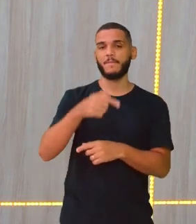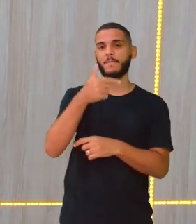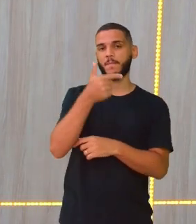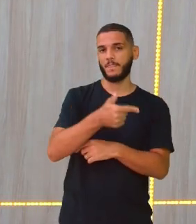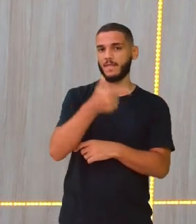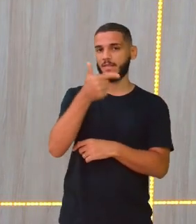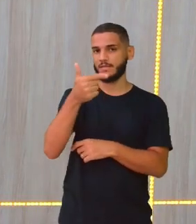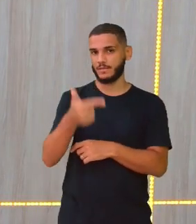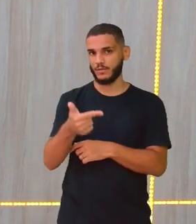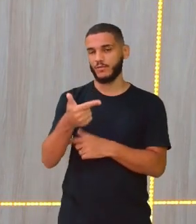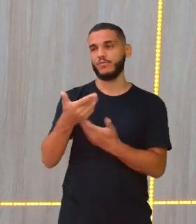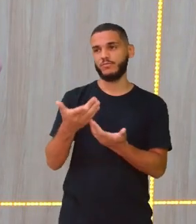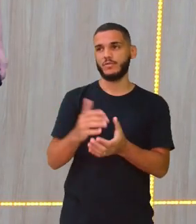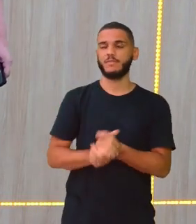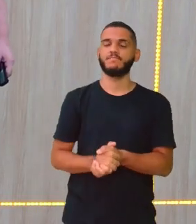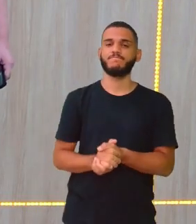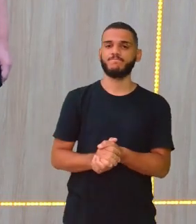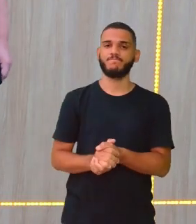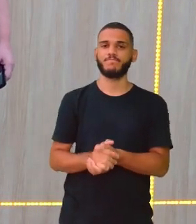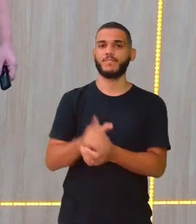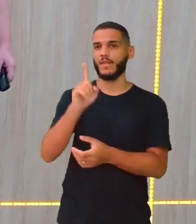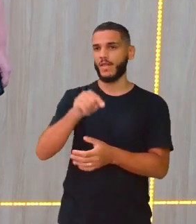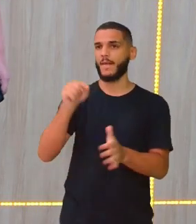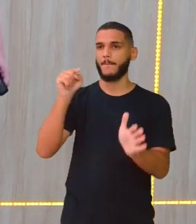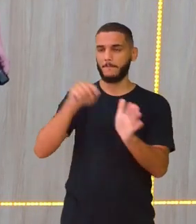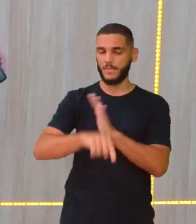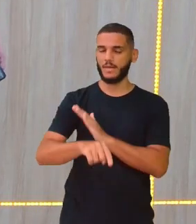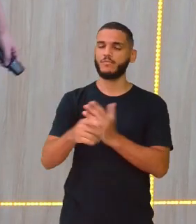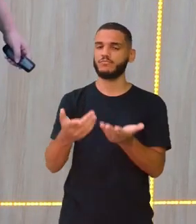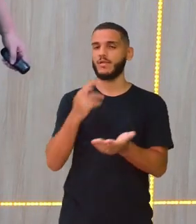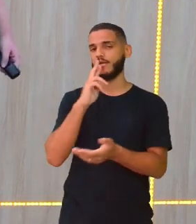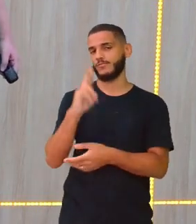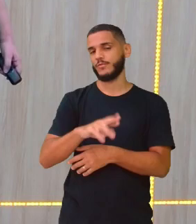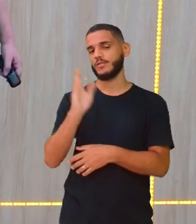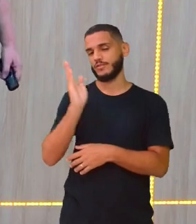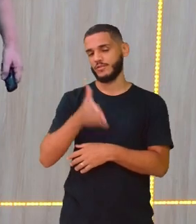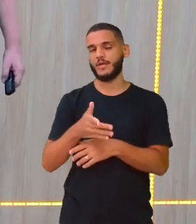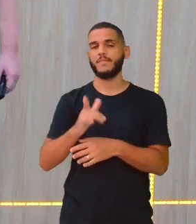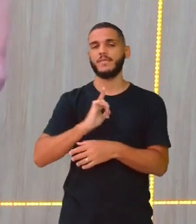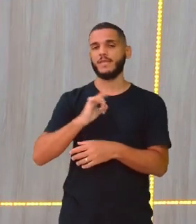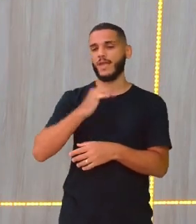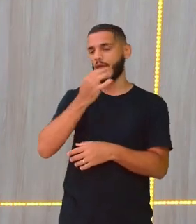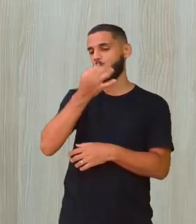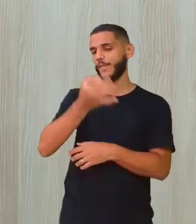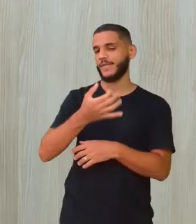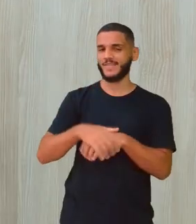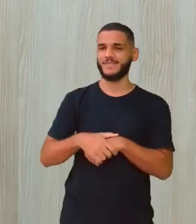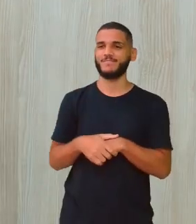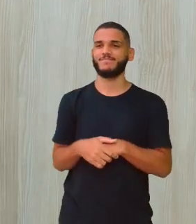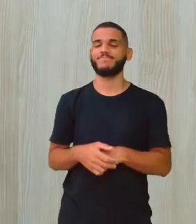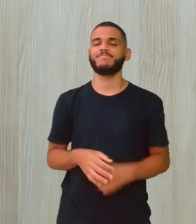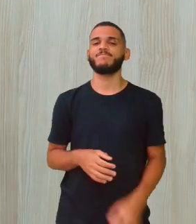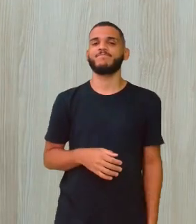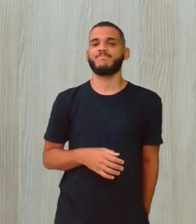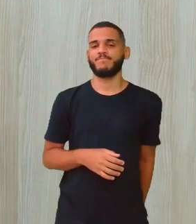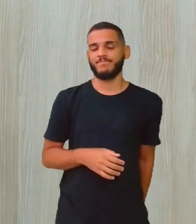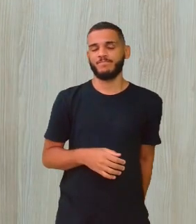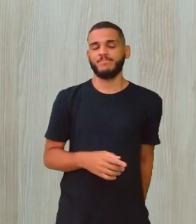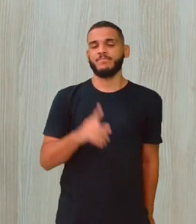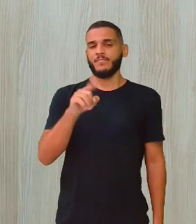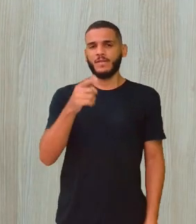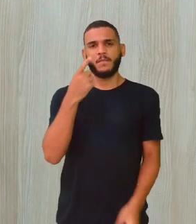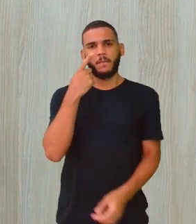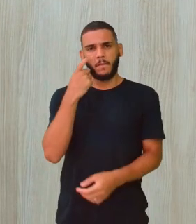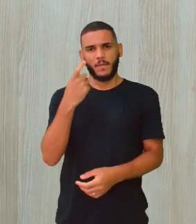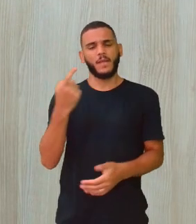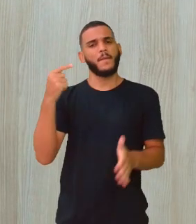edição. Acabei de responder minha primeira questão. Professora Marta, algum comentário? Bem interessante essa sua questão,